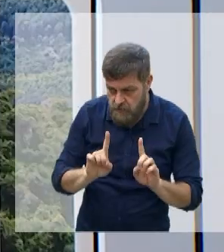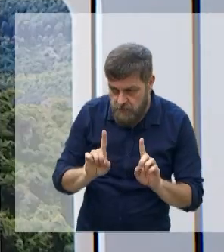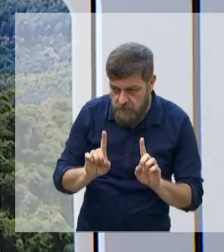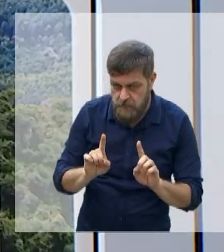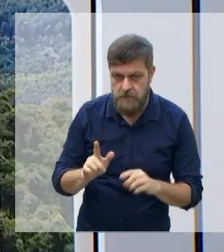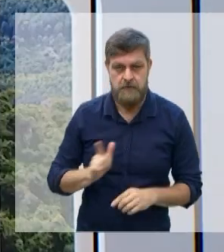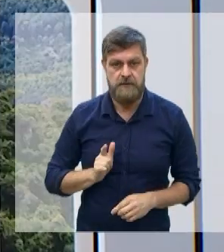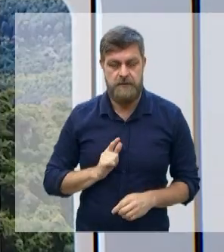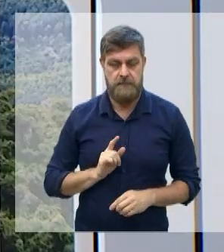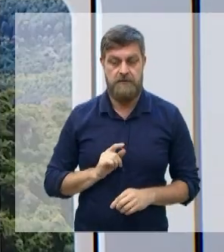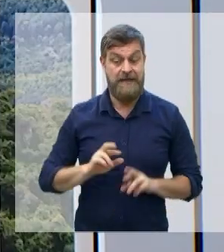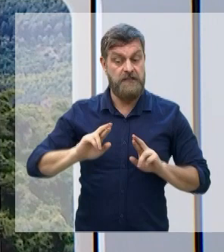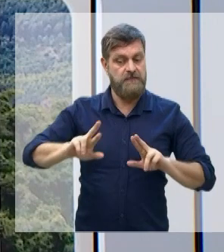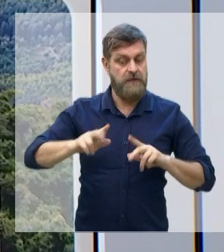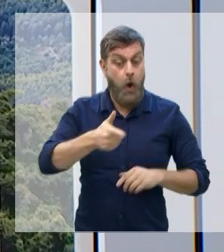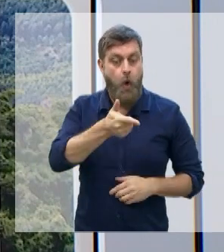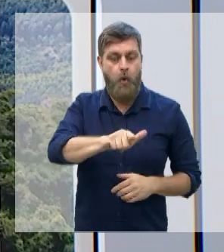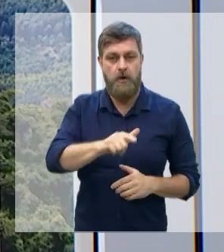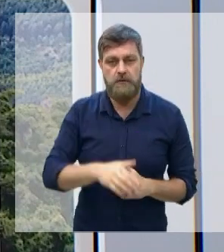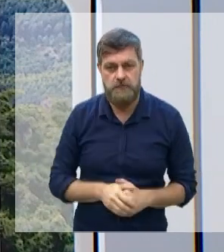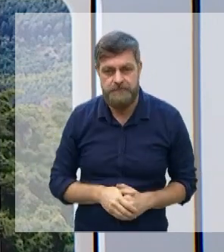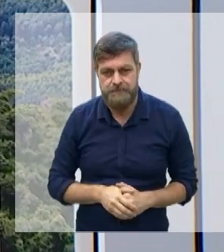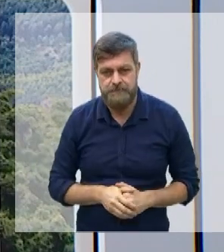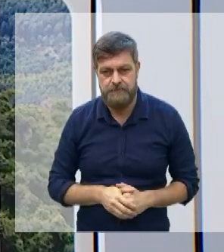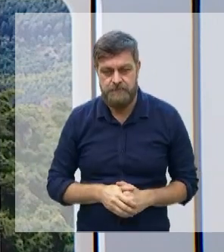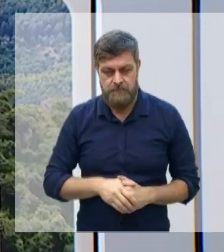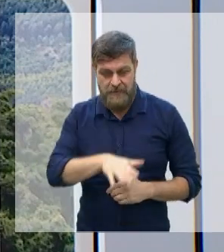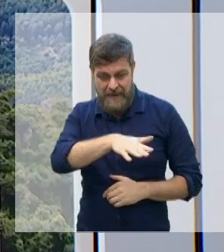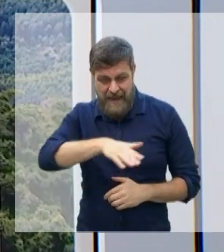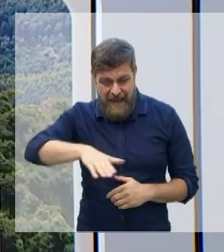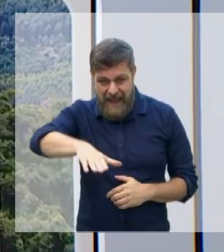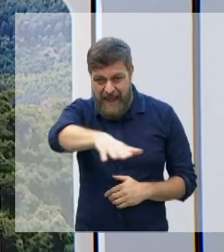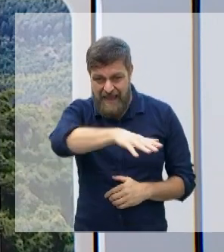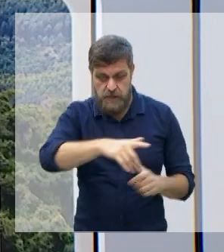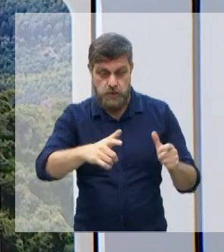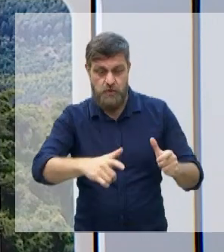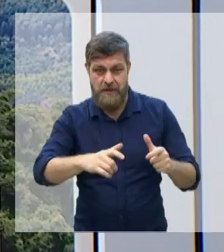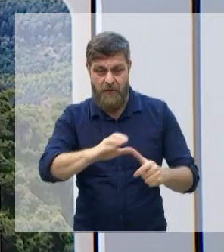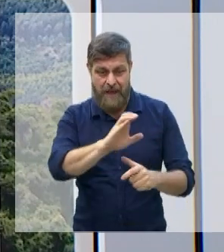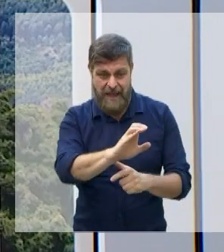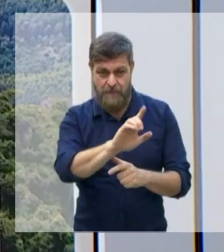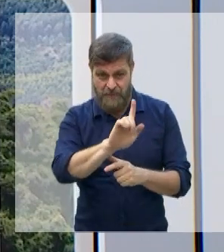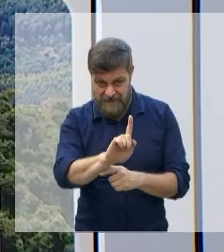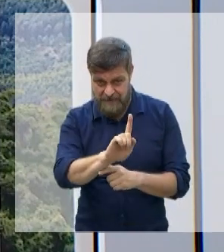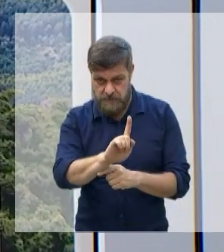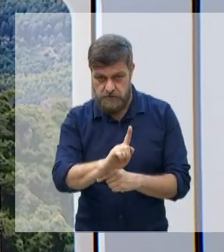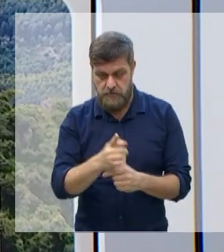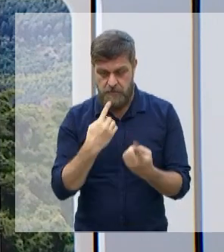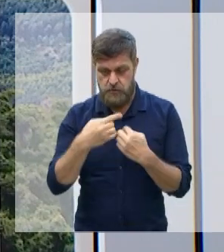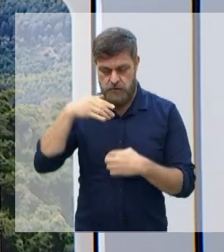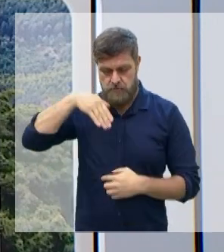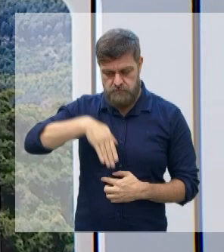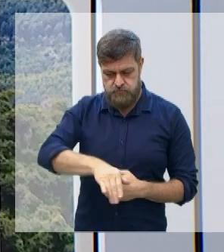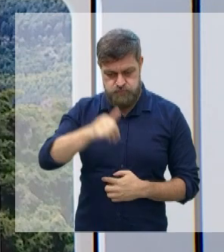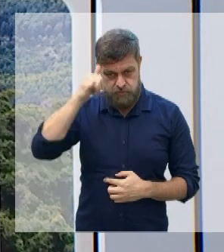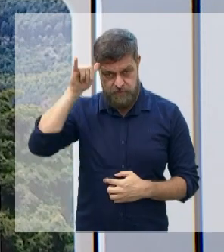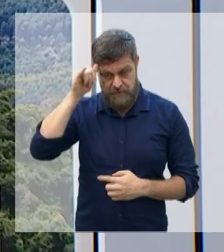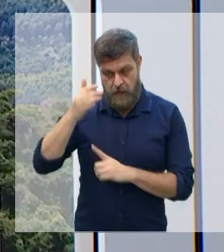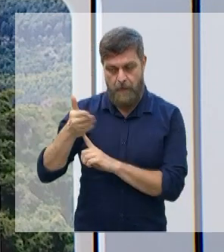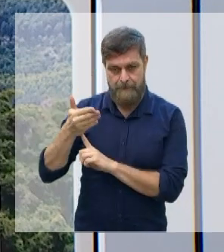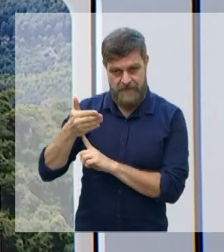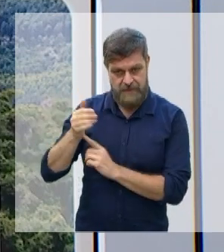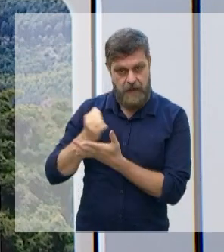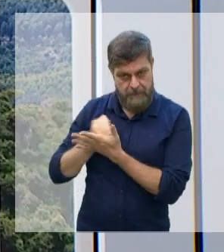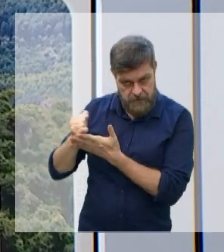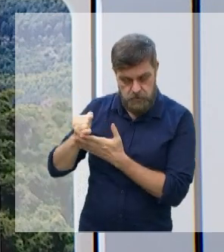estou me referindo a isso não você em direção ao campo grande pela de um bom ibope hora que você passa o shopping maneiras hoje